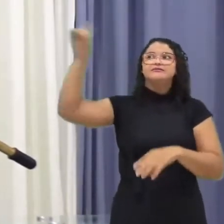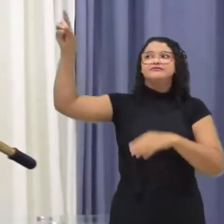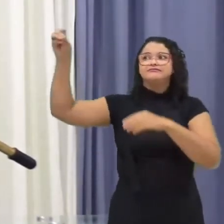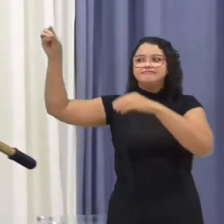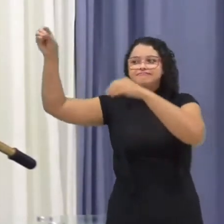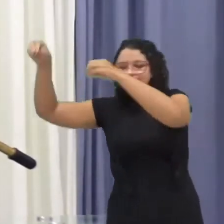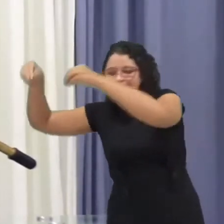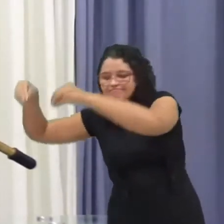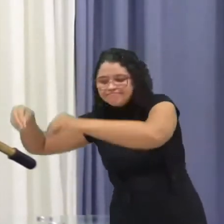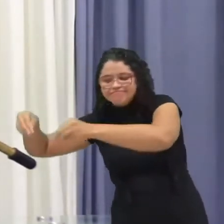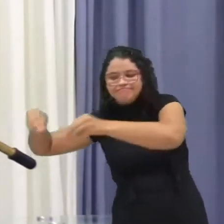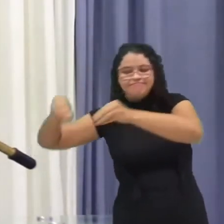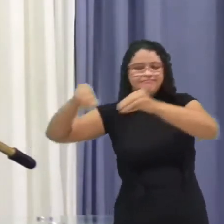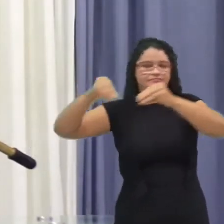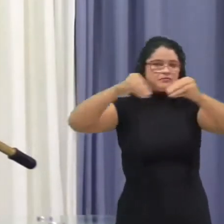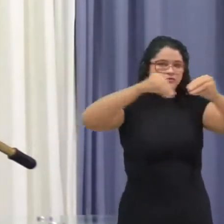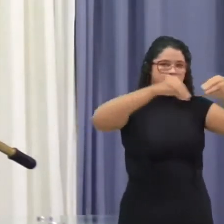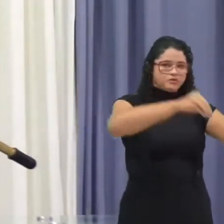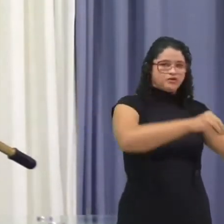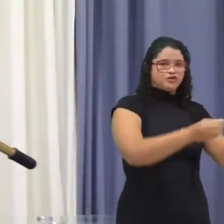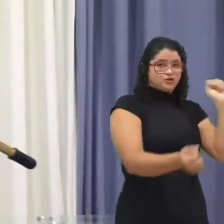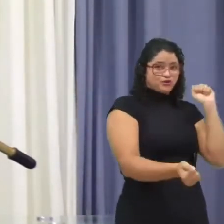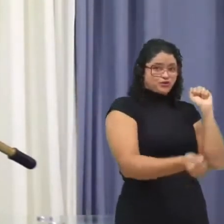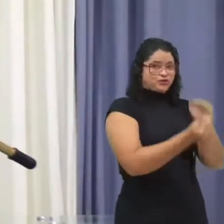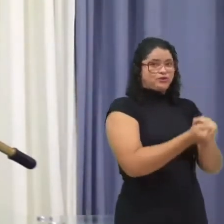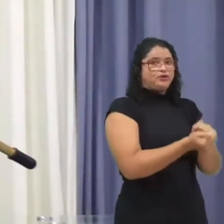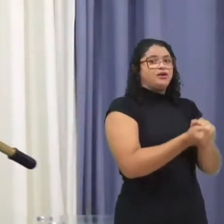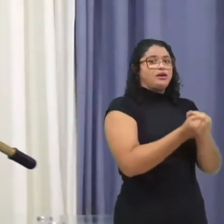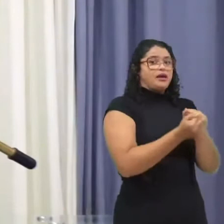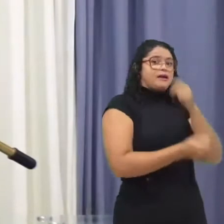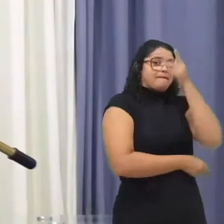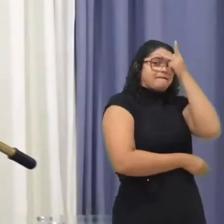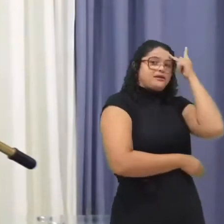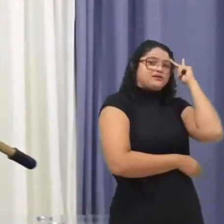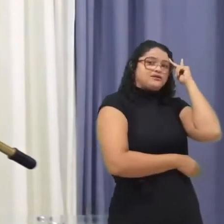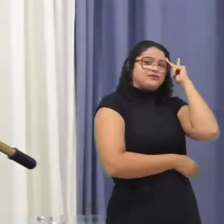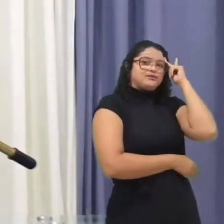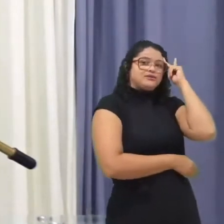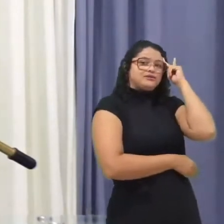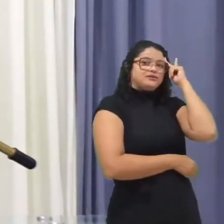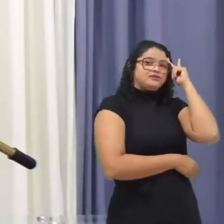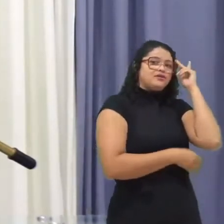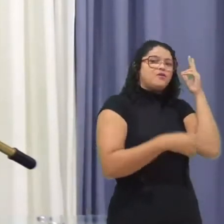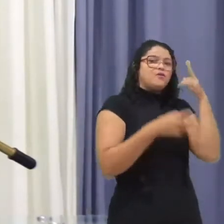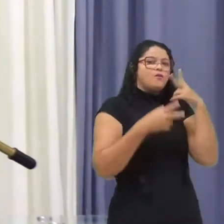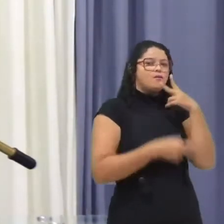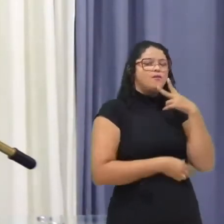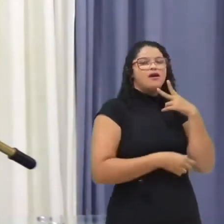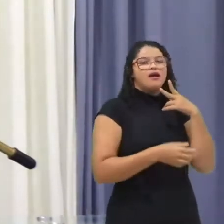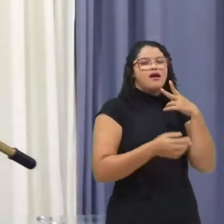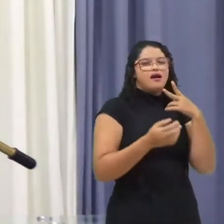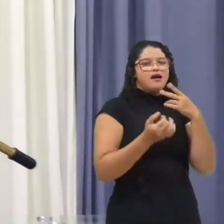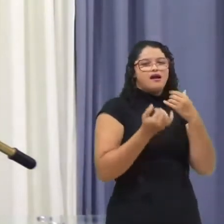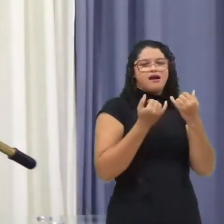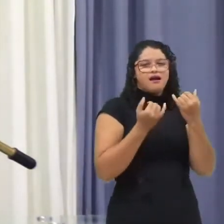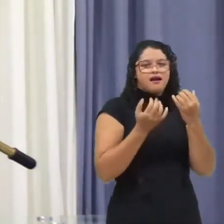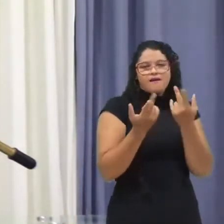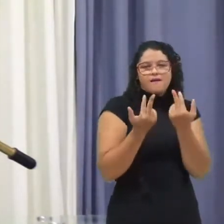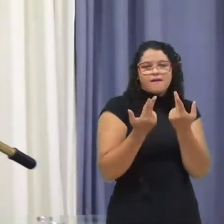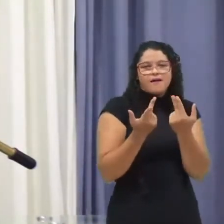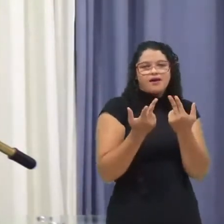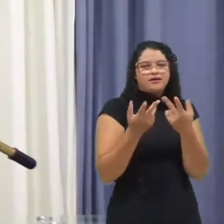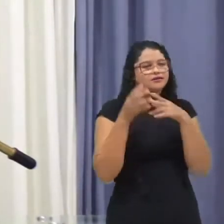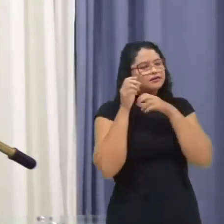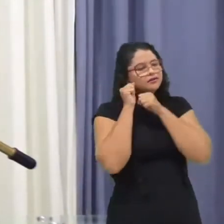trará em sua companhia os que dormem. Olha, irmãos,